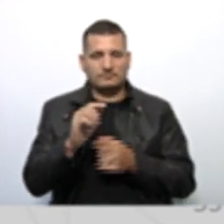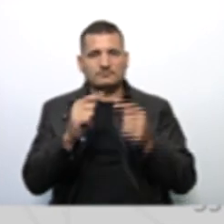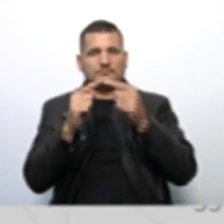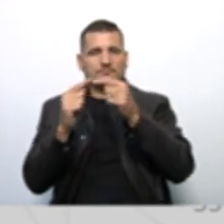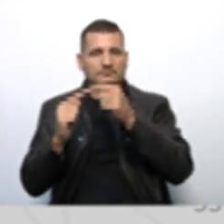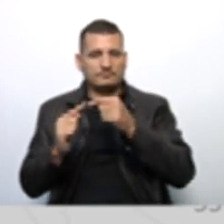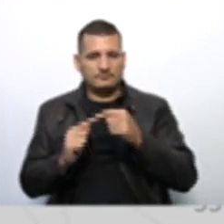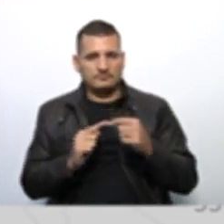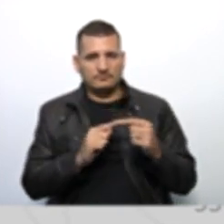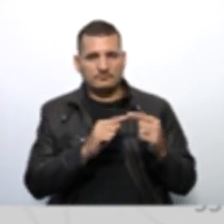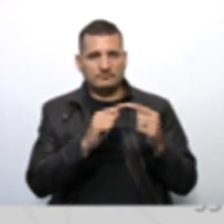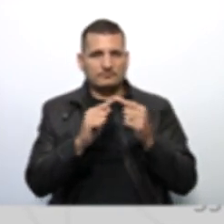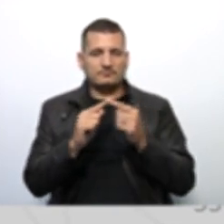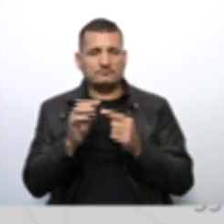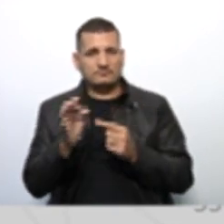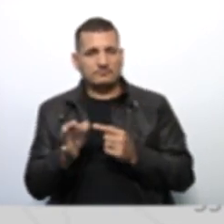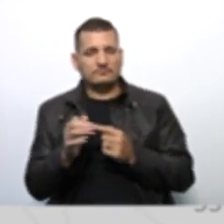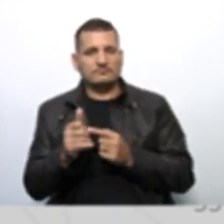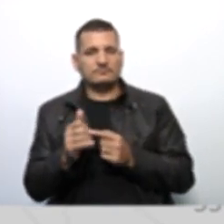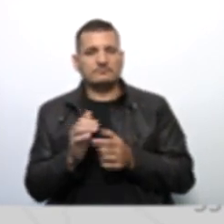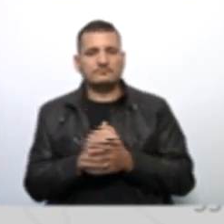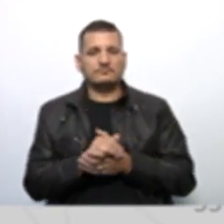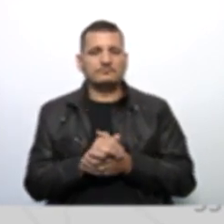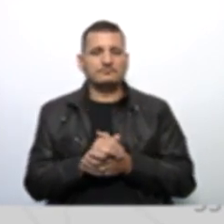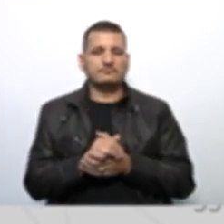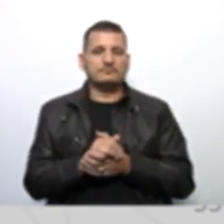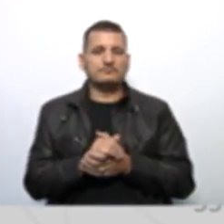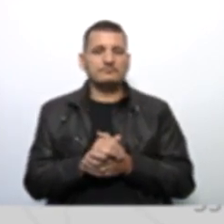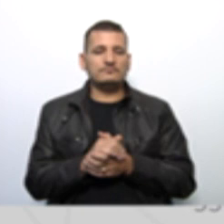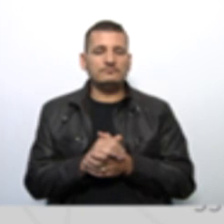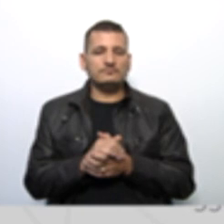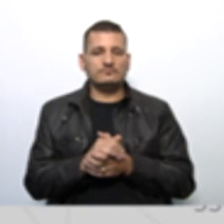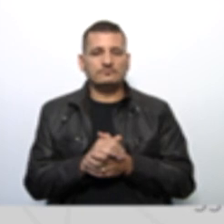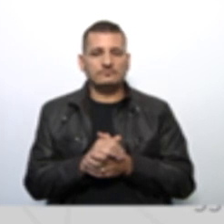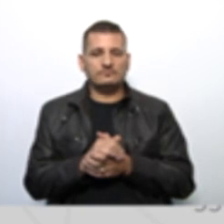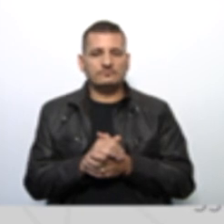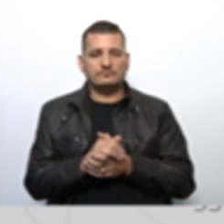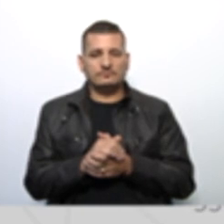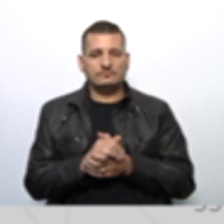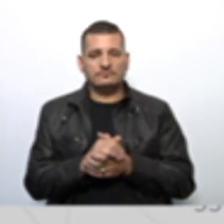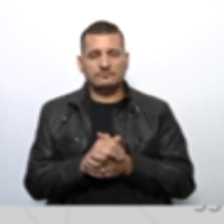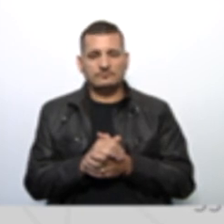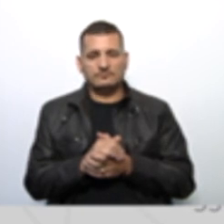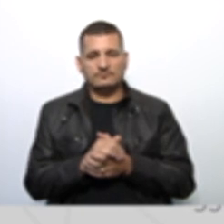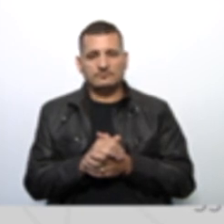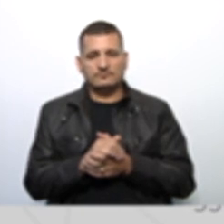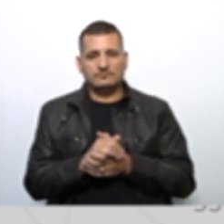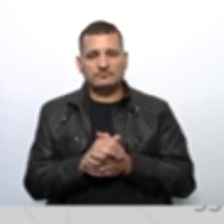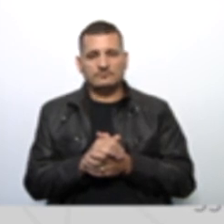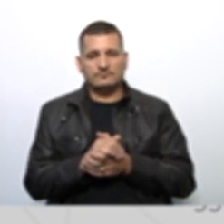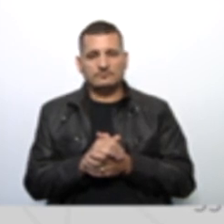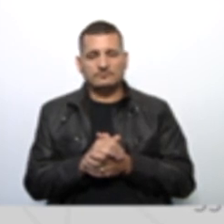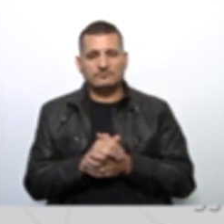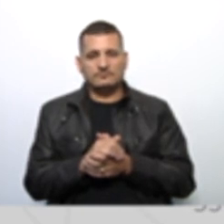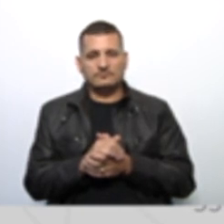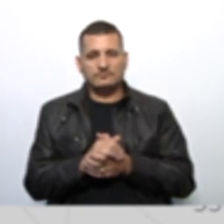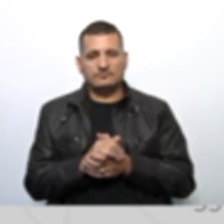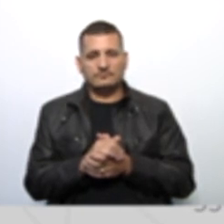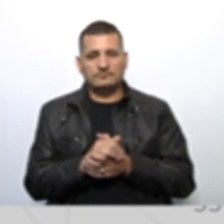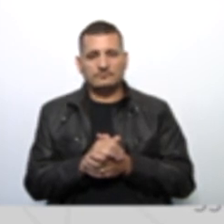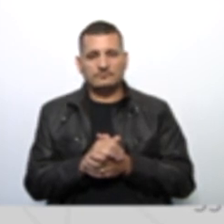outra, correto? Correto. Qualquer problema de uma estação compromete as conexões das